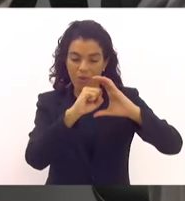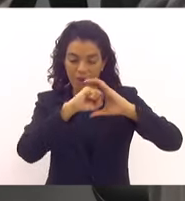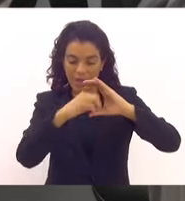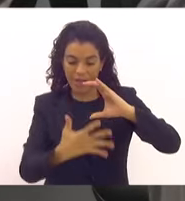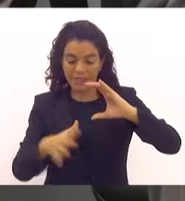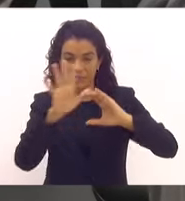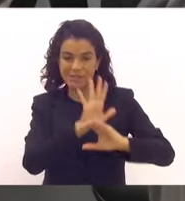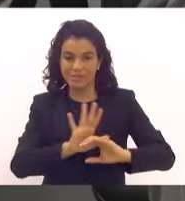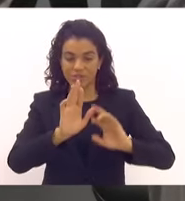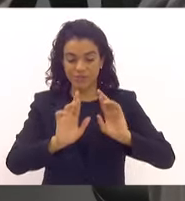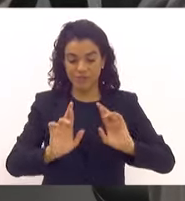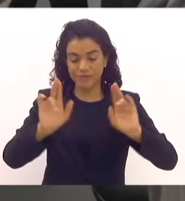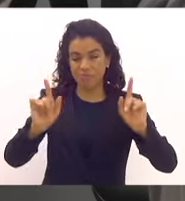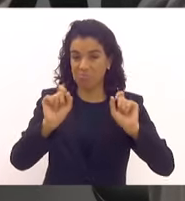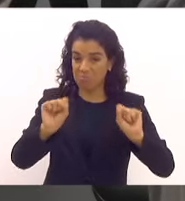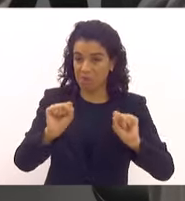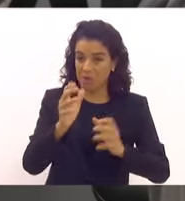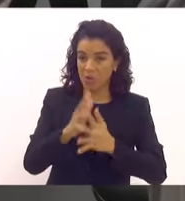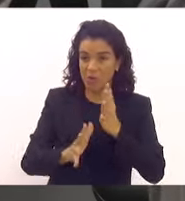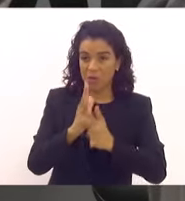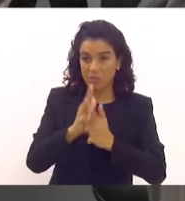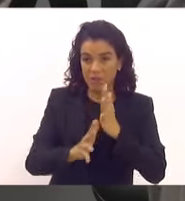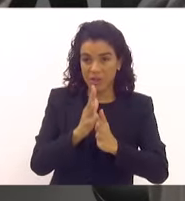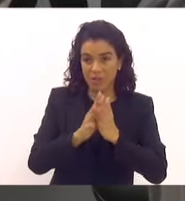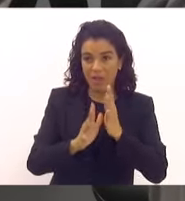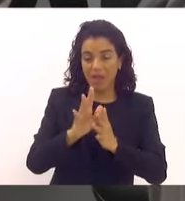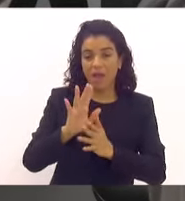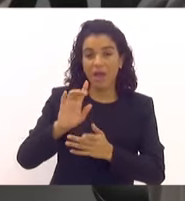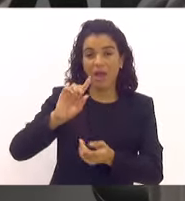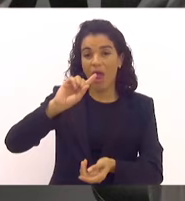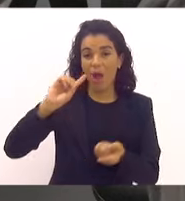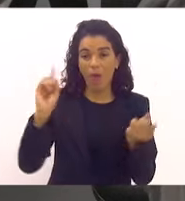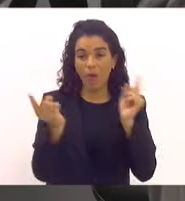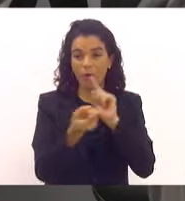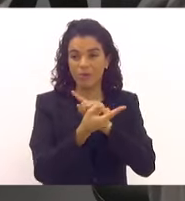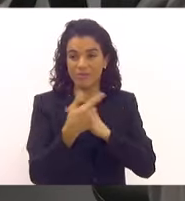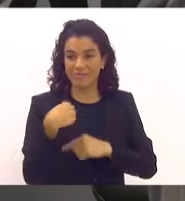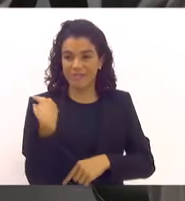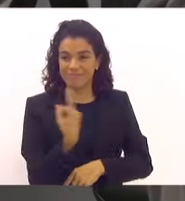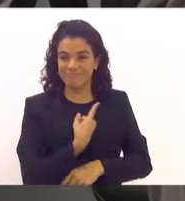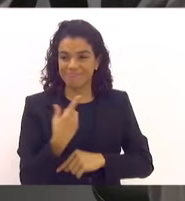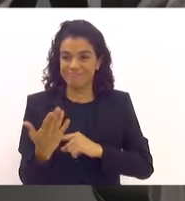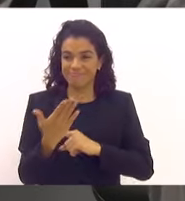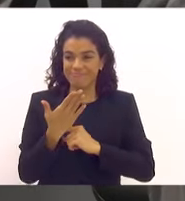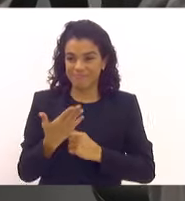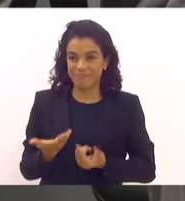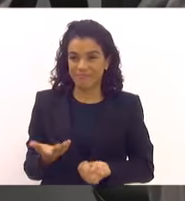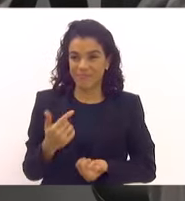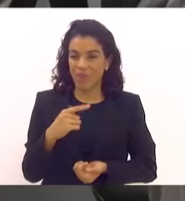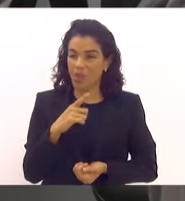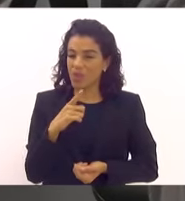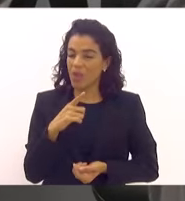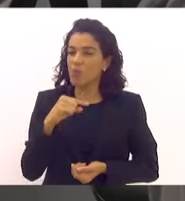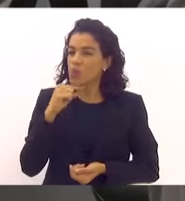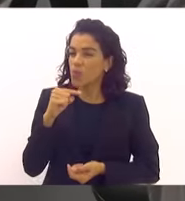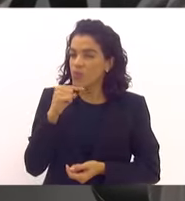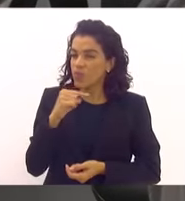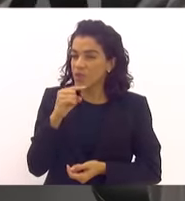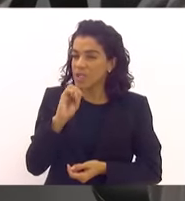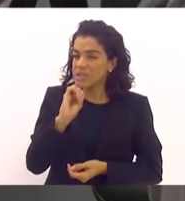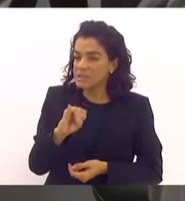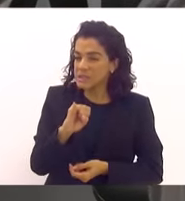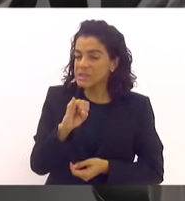pode complicar o processo ao invés de nos ajudar. Eu confesso que eu tenho, no mínimo, dúvidas se isso